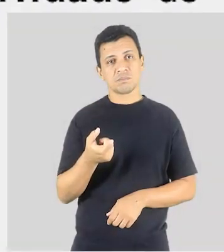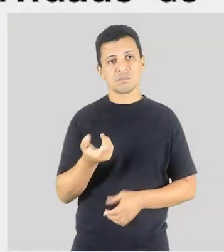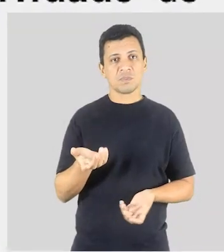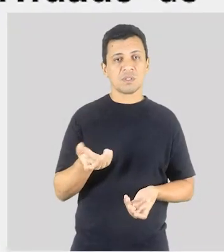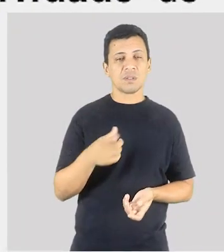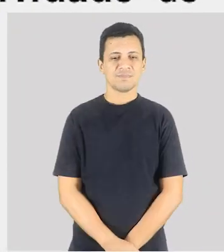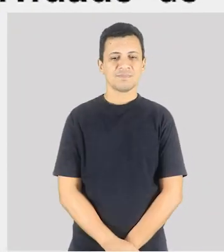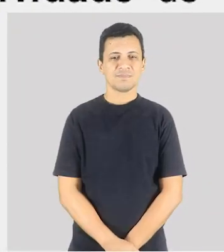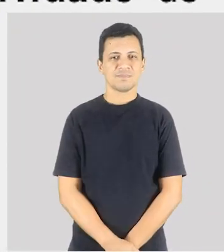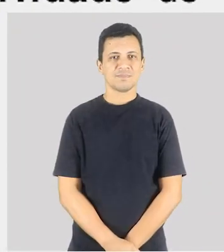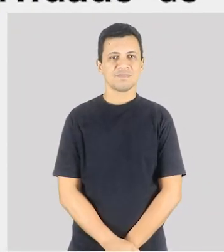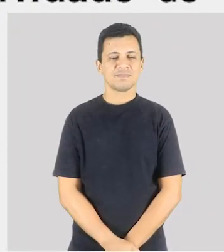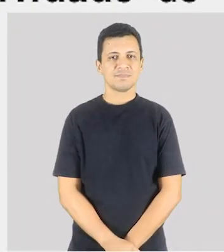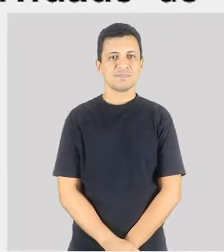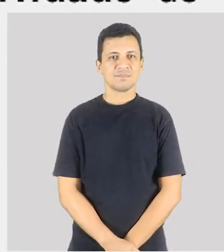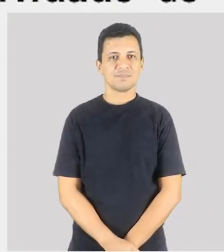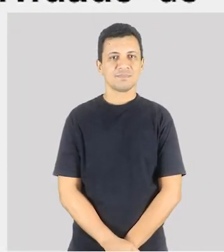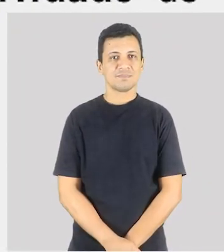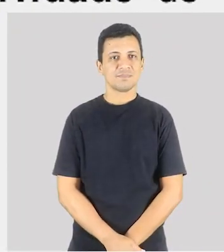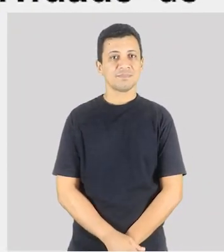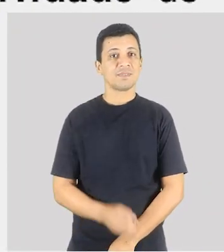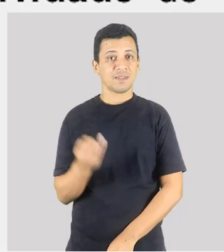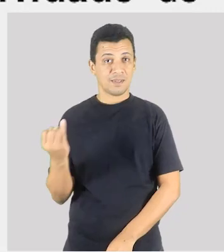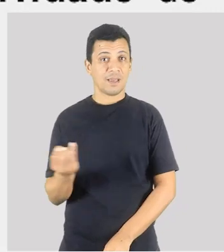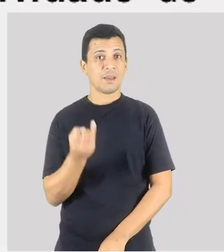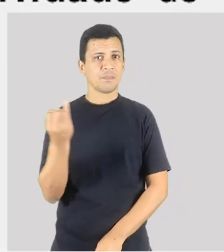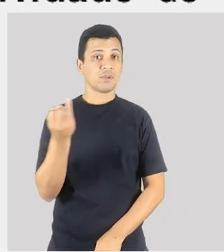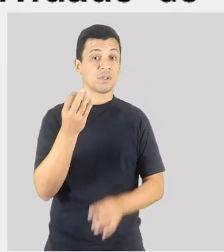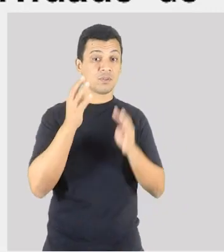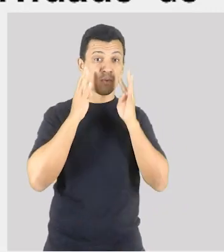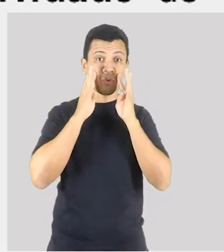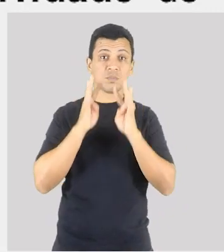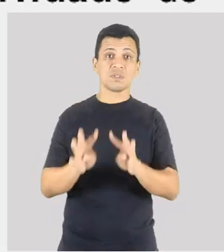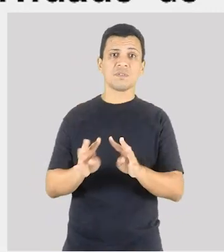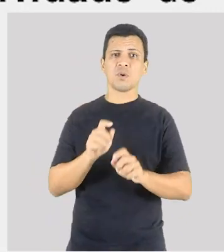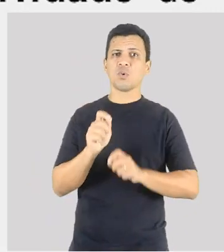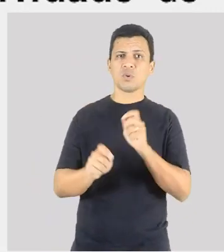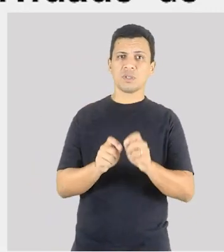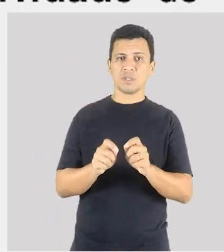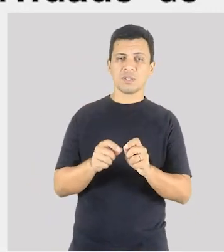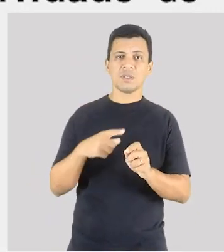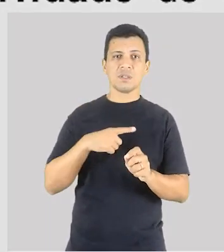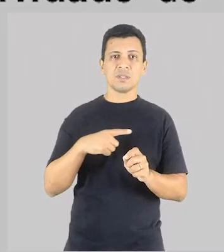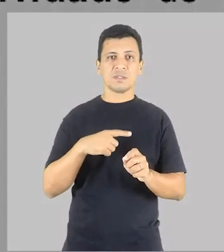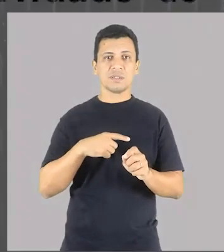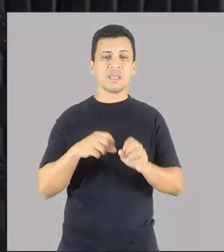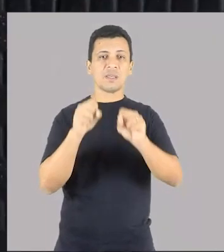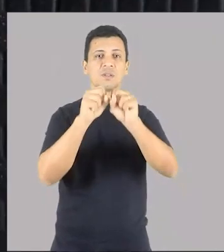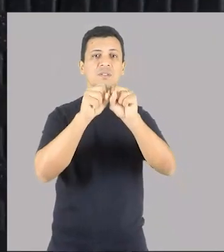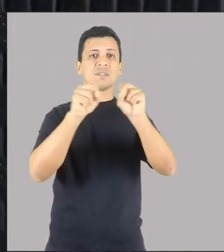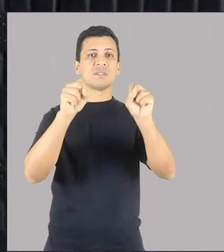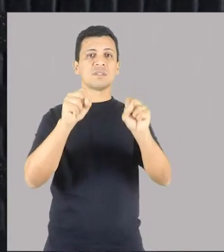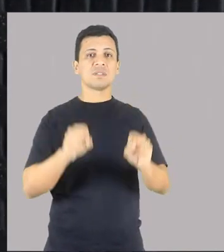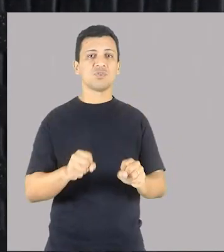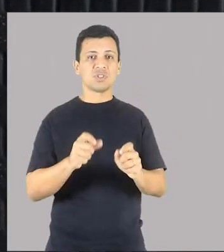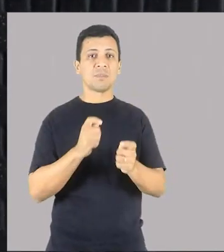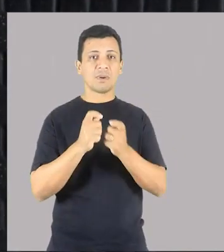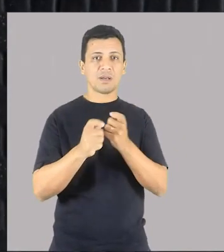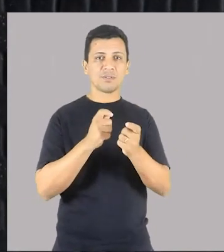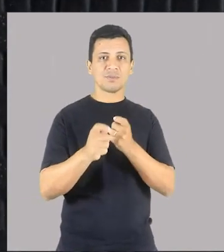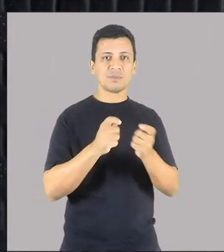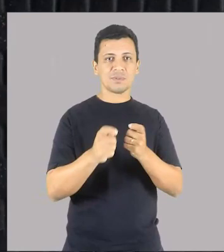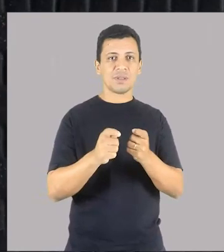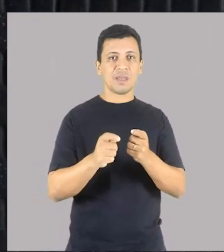Estado como parte. É importante observar que esse sistema de contencioso administrativo, ele implica